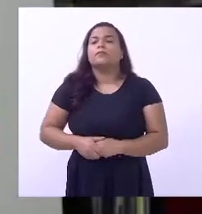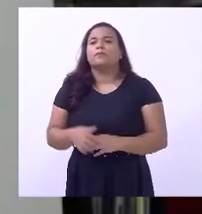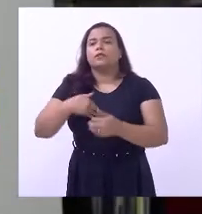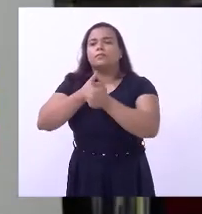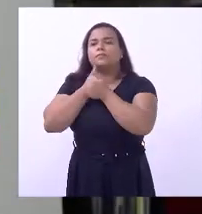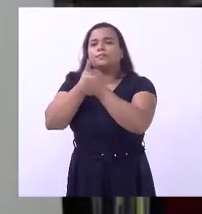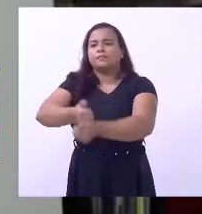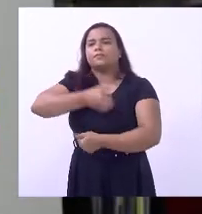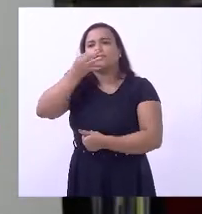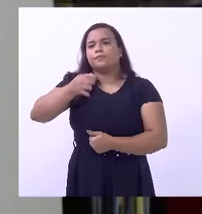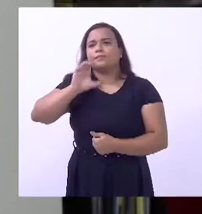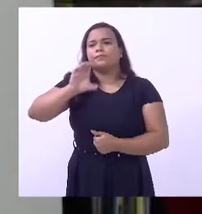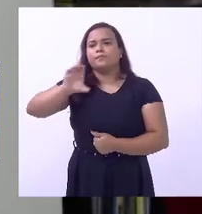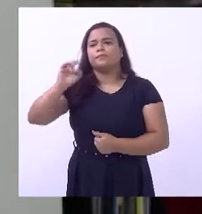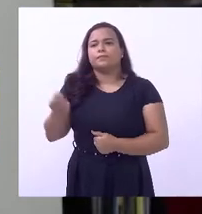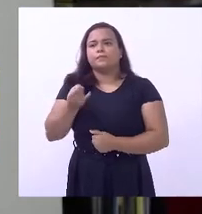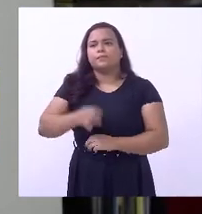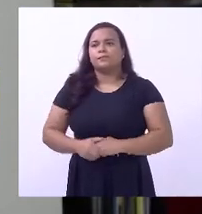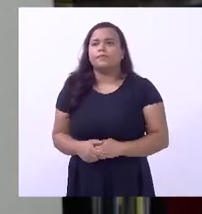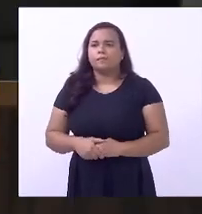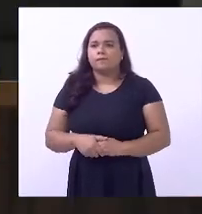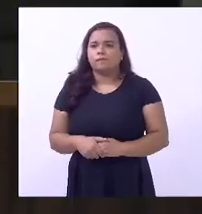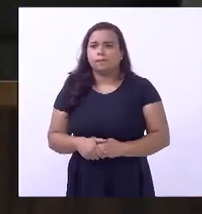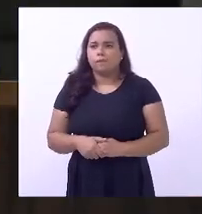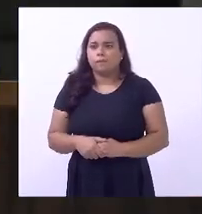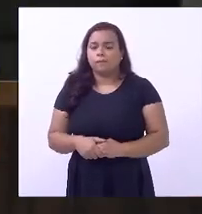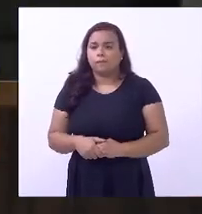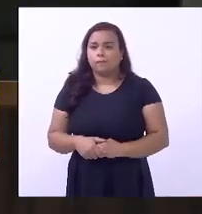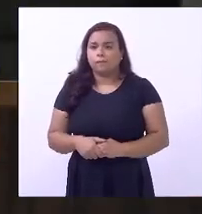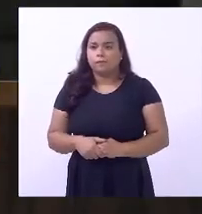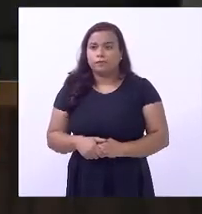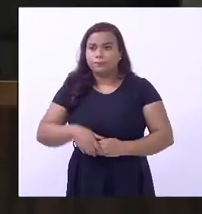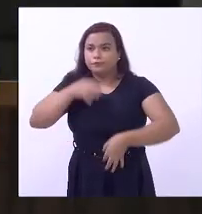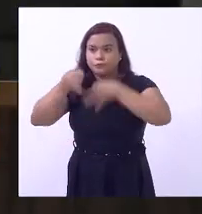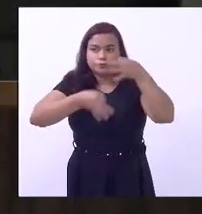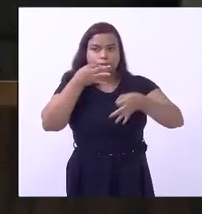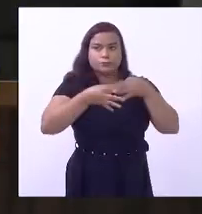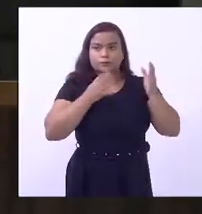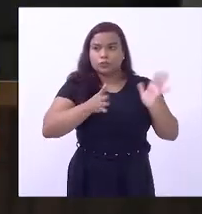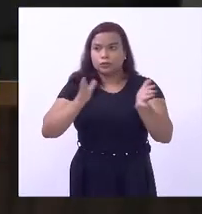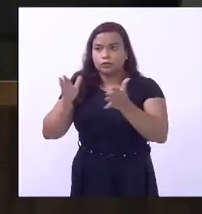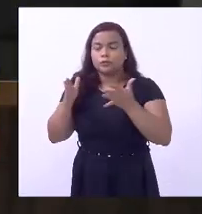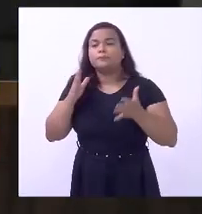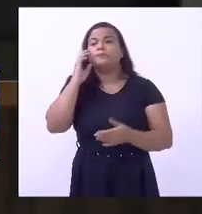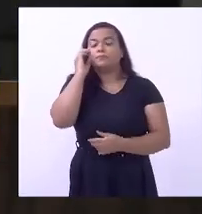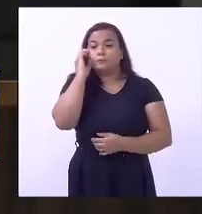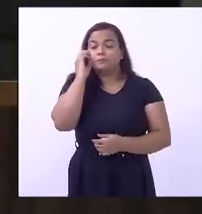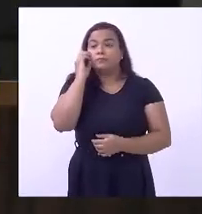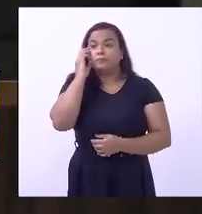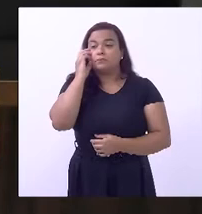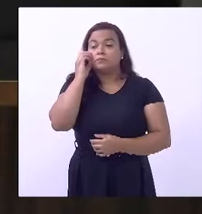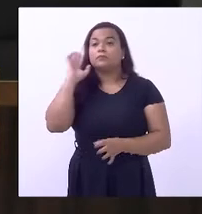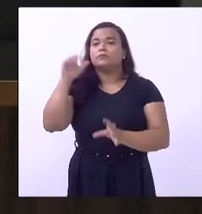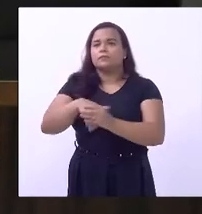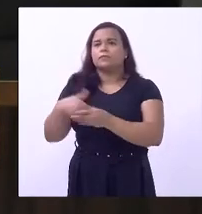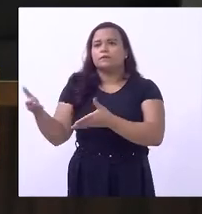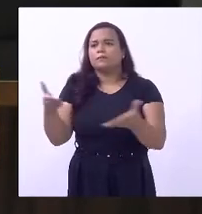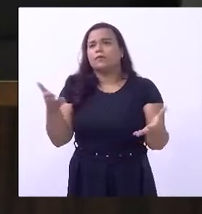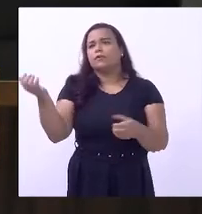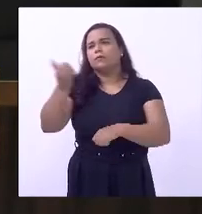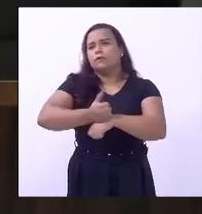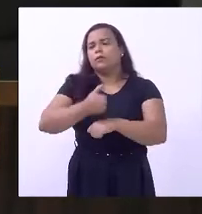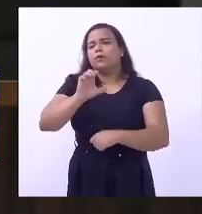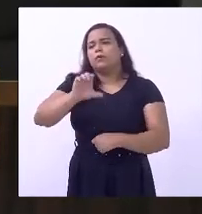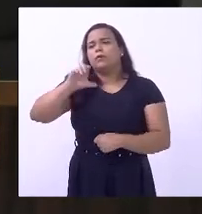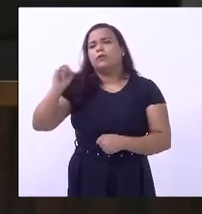Acompanho o parecer da CCJ, presidente. Com os pareceres emitidos, em votação, substitutivo da